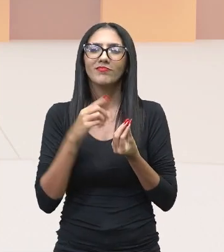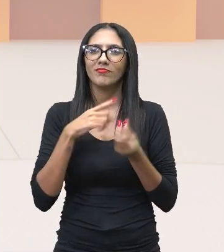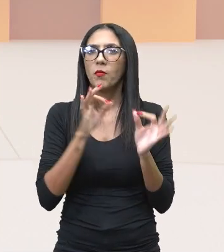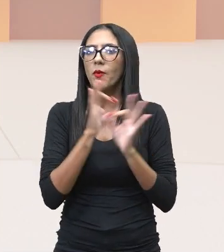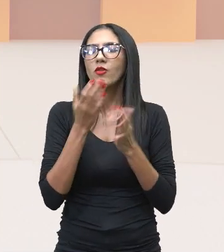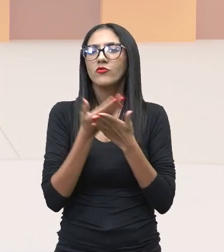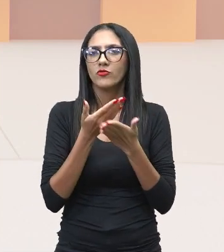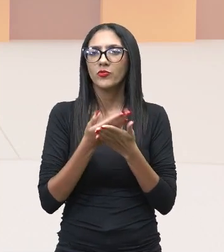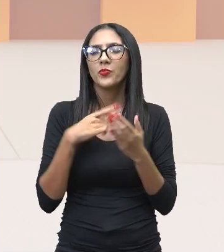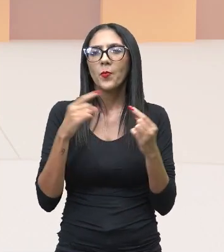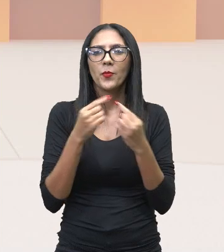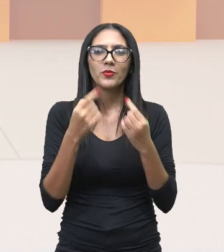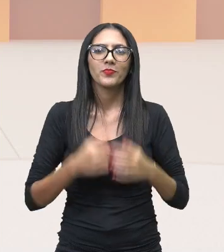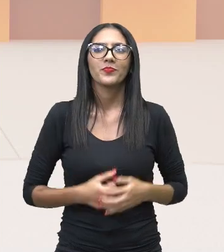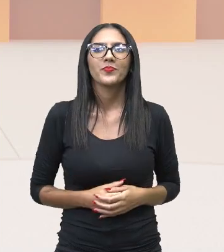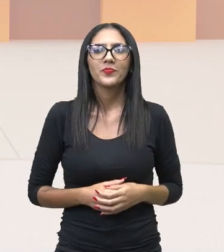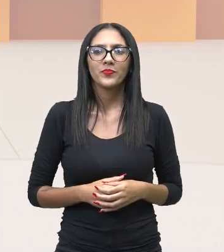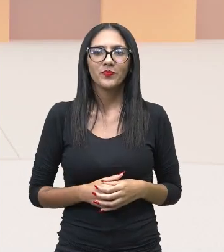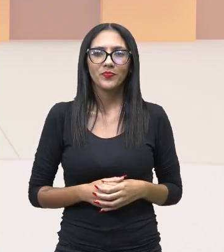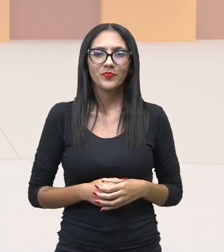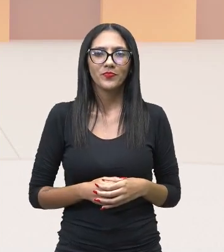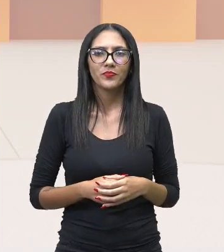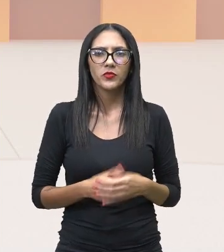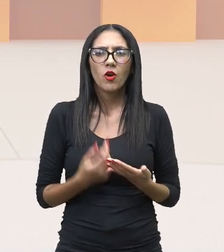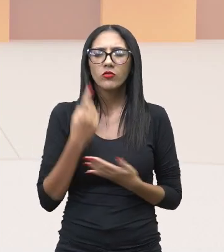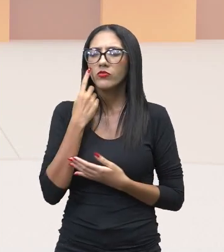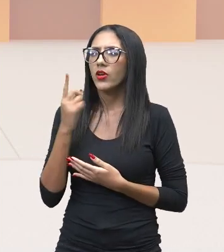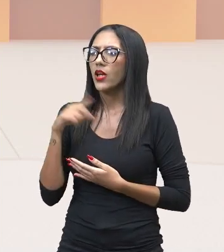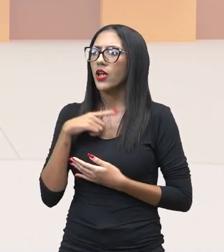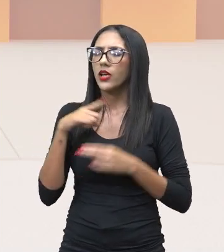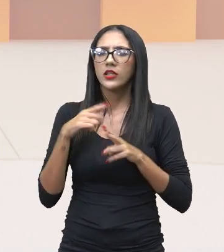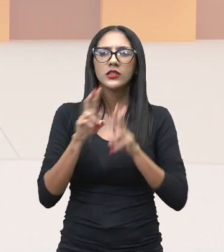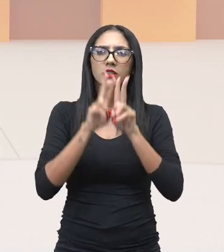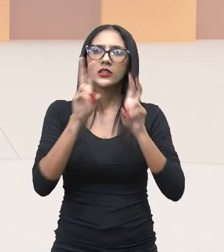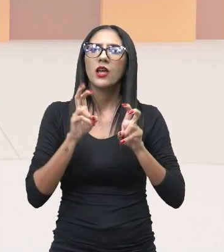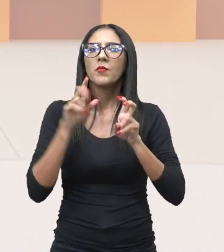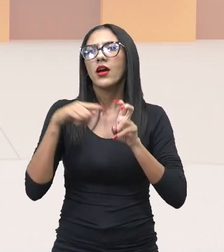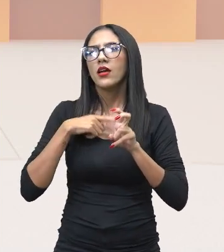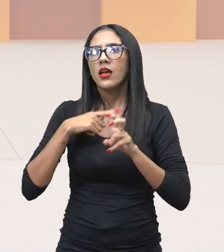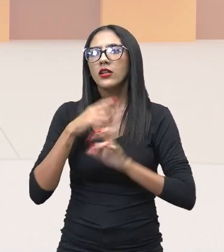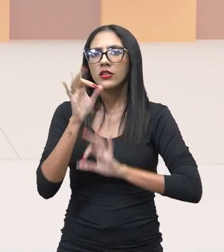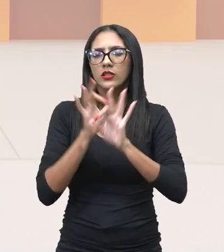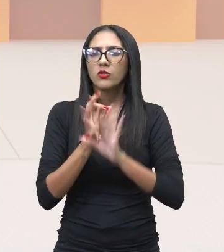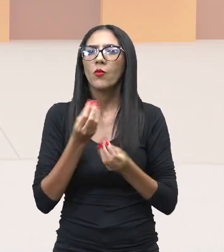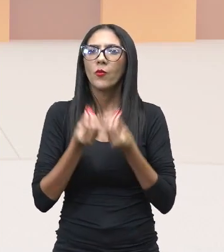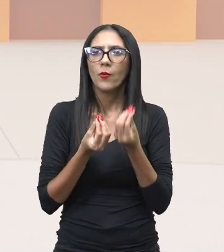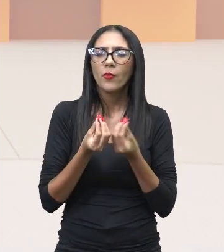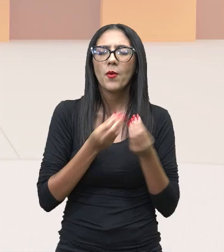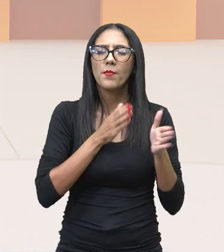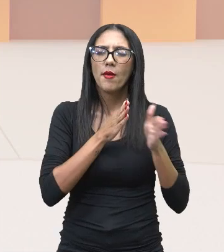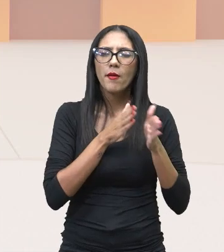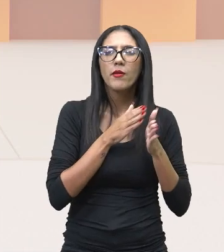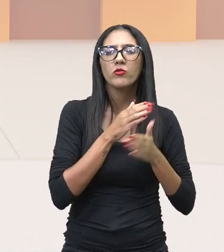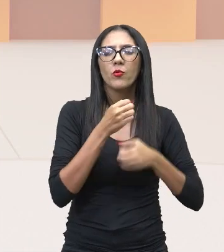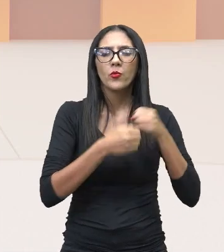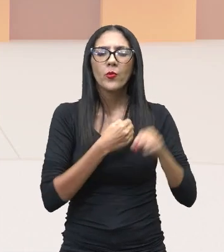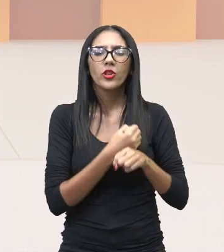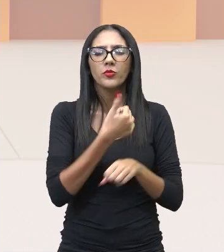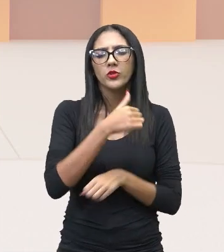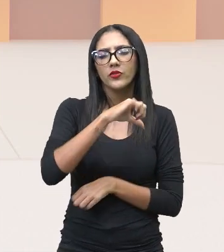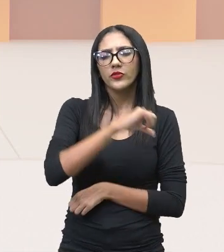aula. Quando a gente fala de operação amazônica, a gente está falando do governo militar ali, década de 60,